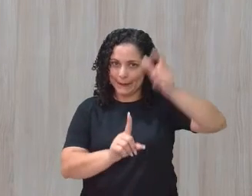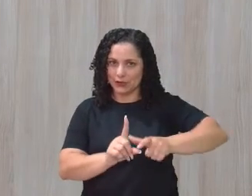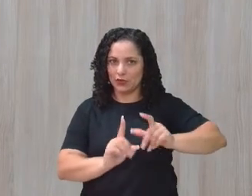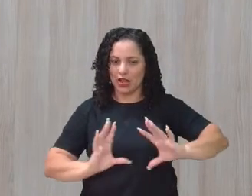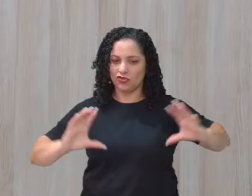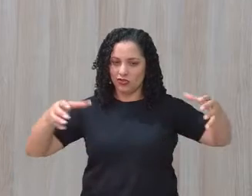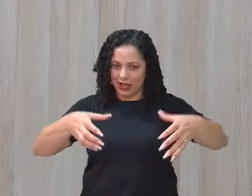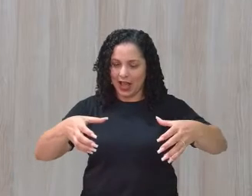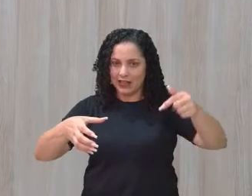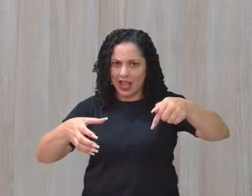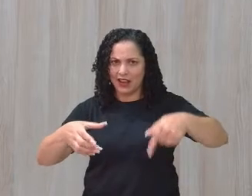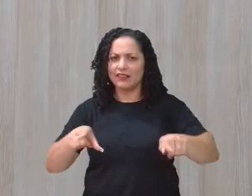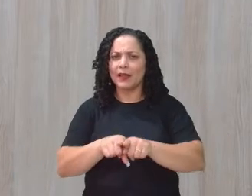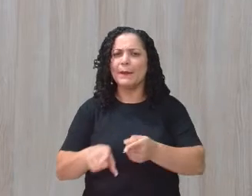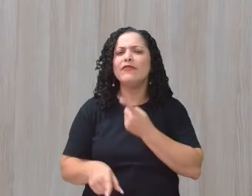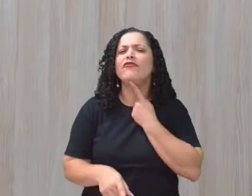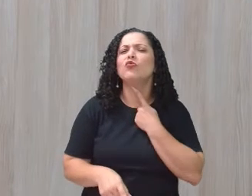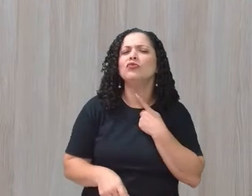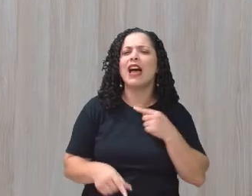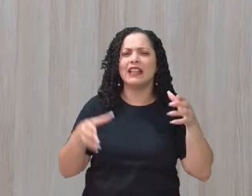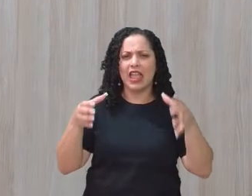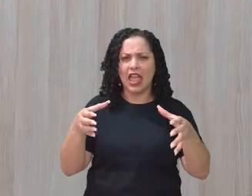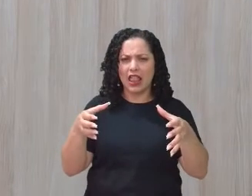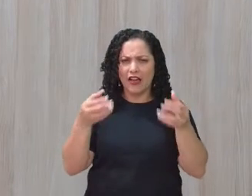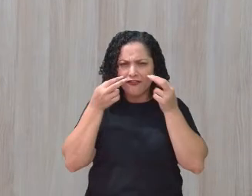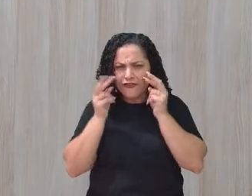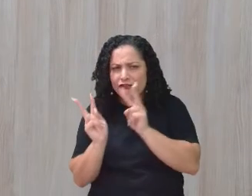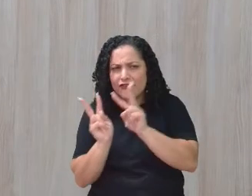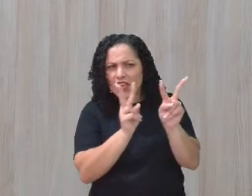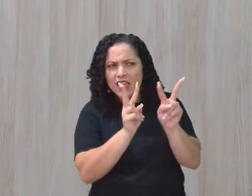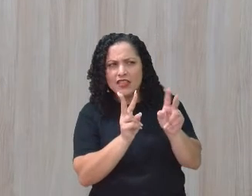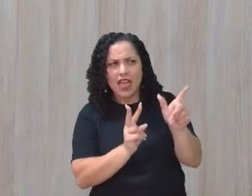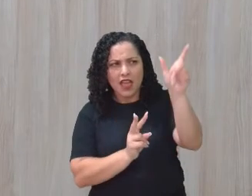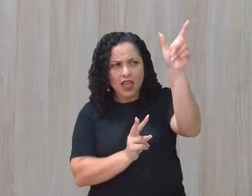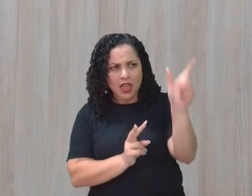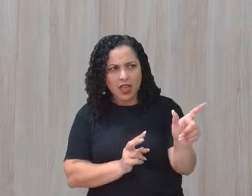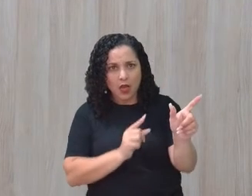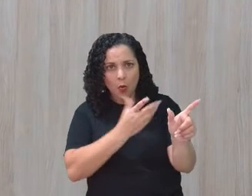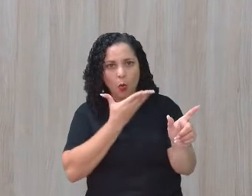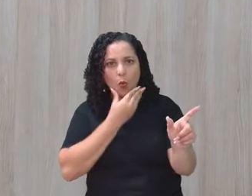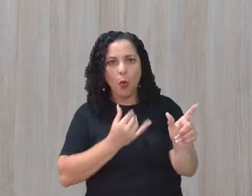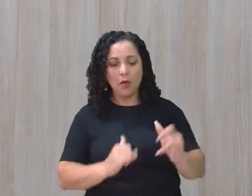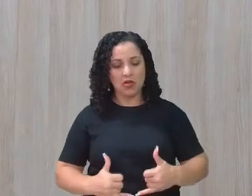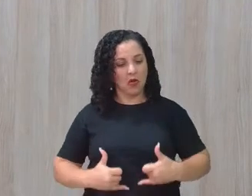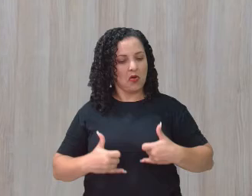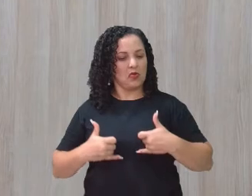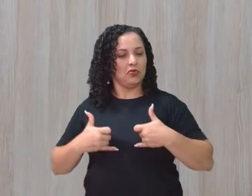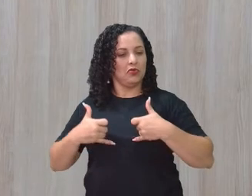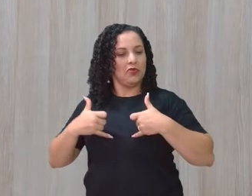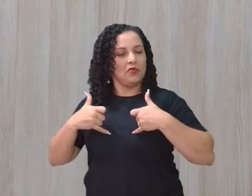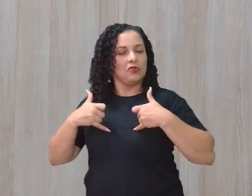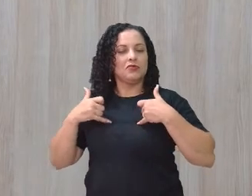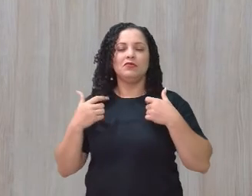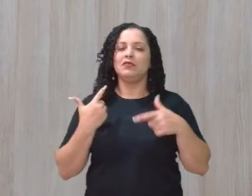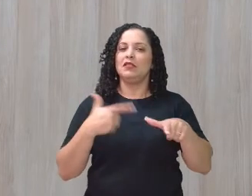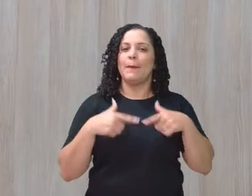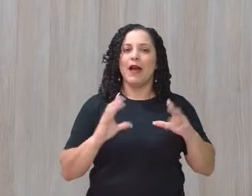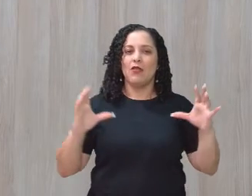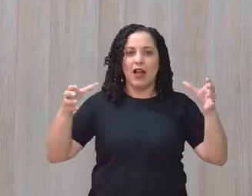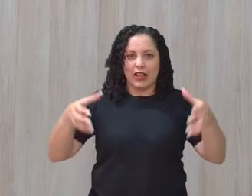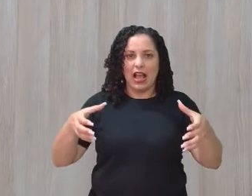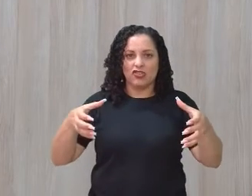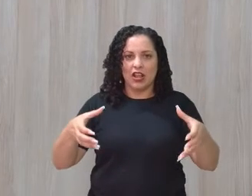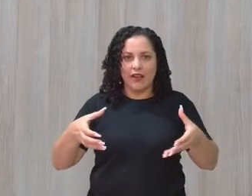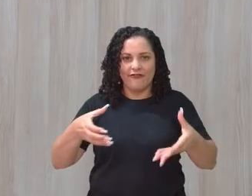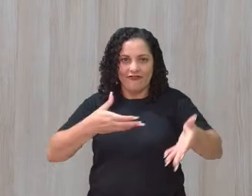também, desejos. A partir do momento em que ela olha para o carteiro, assim, percebe que ele continua muito orgulhoso com relação ao seu trabalho, ela decide não